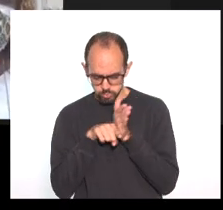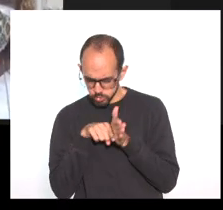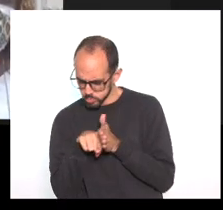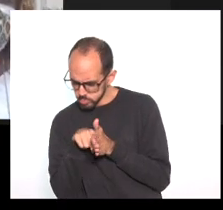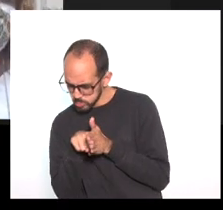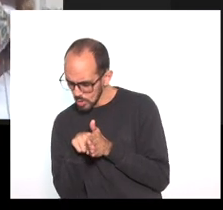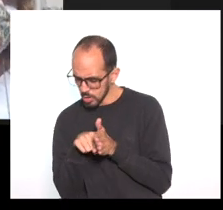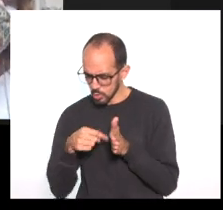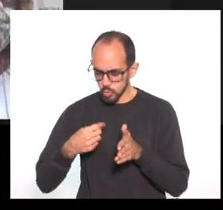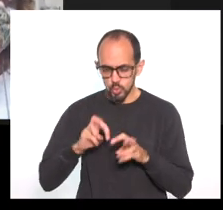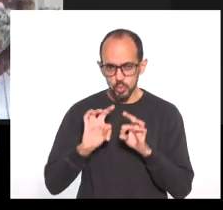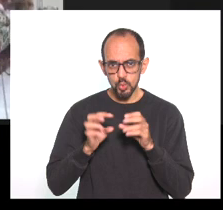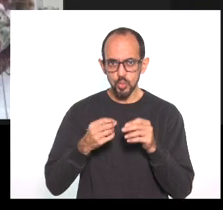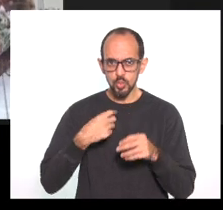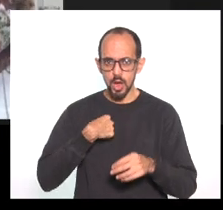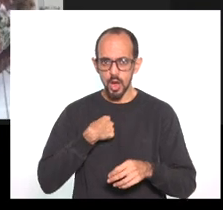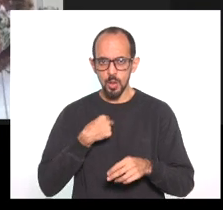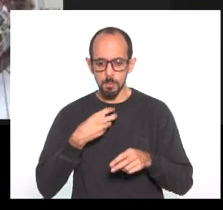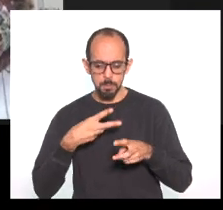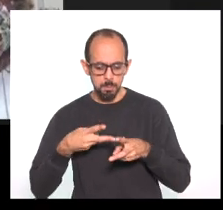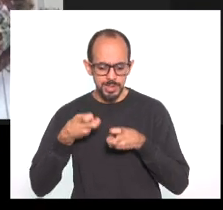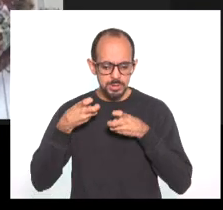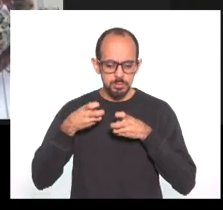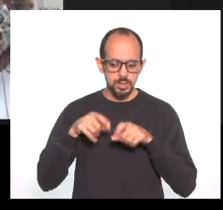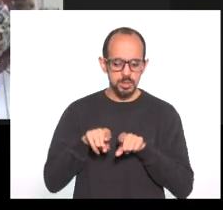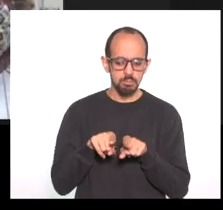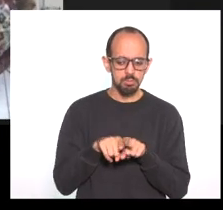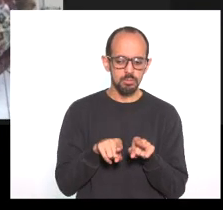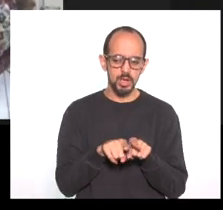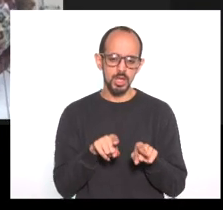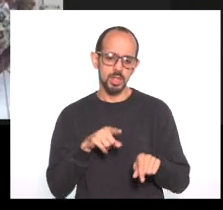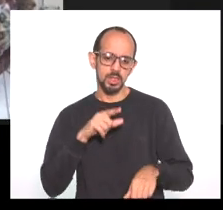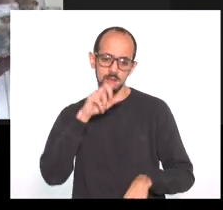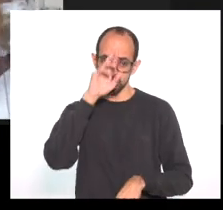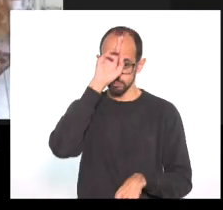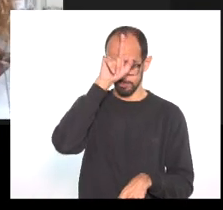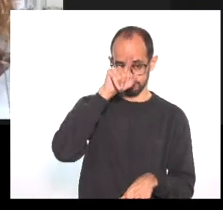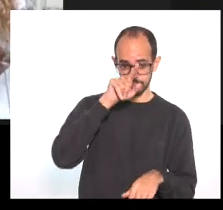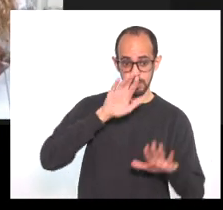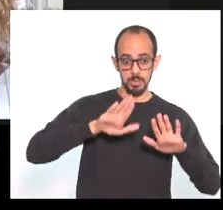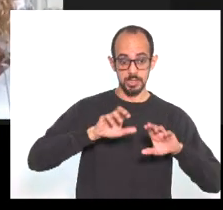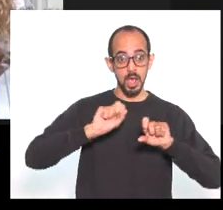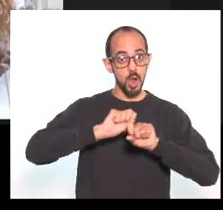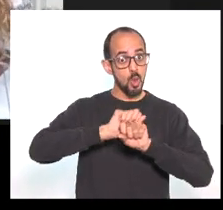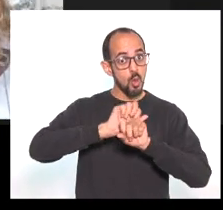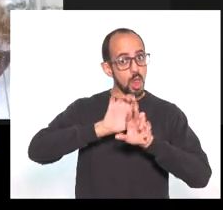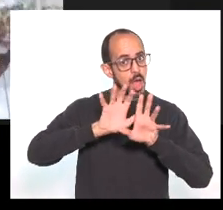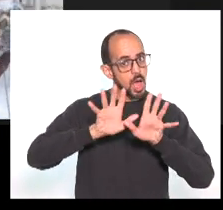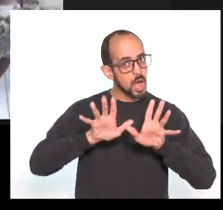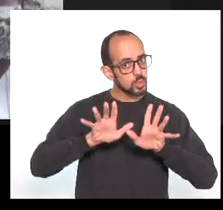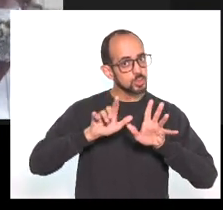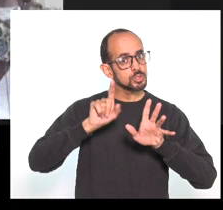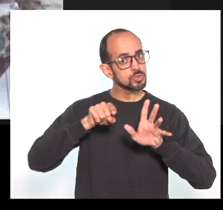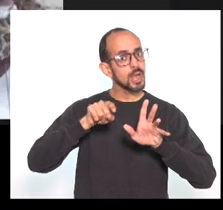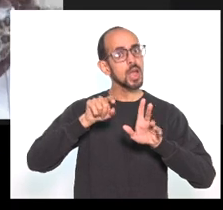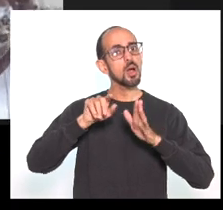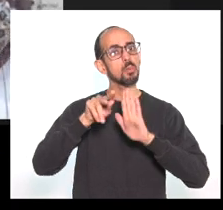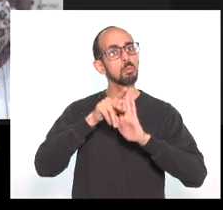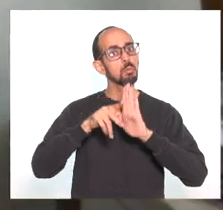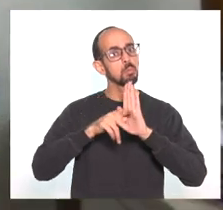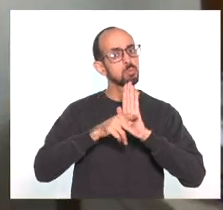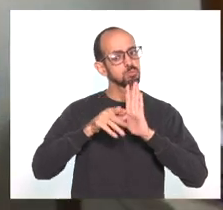contradição, etc, etc. É claro que este é o plano de trabalho. Se no decorrer dos